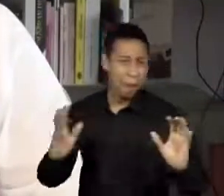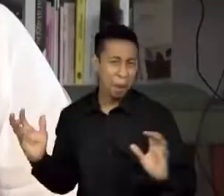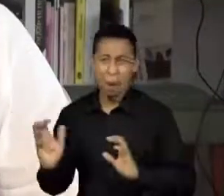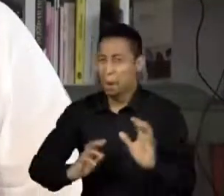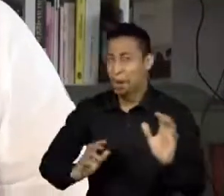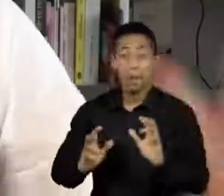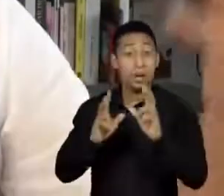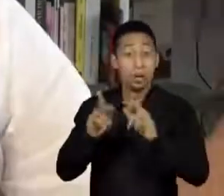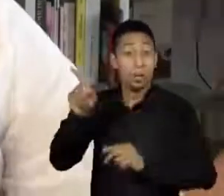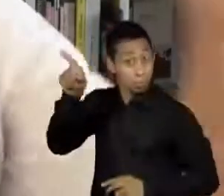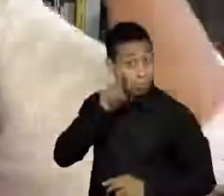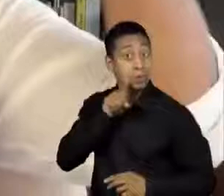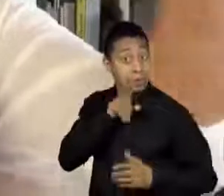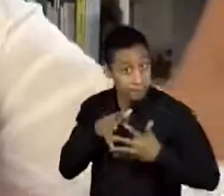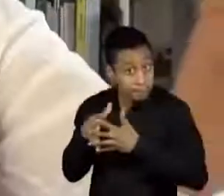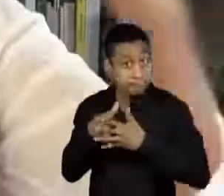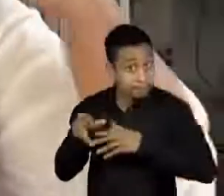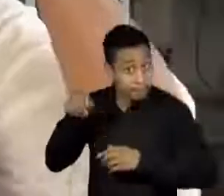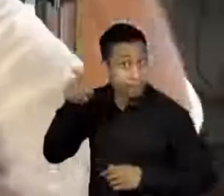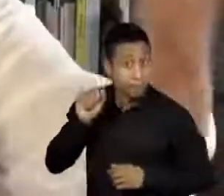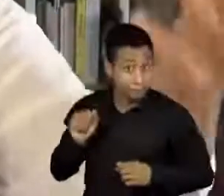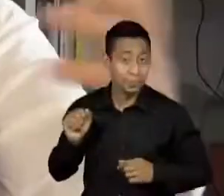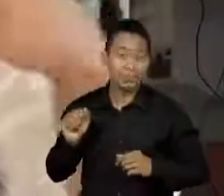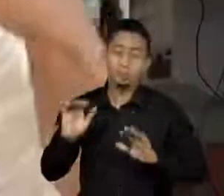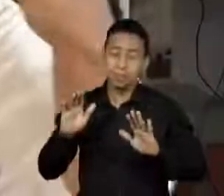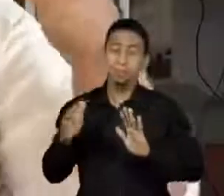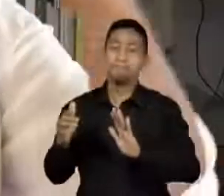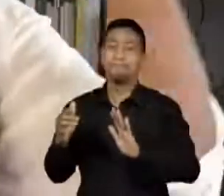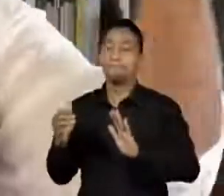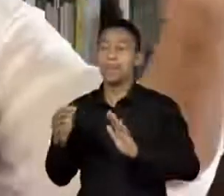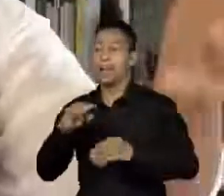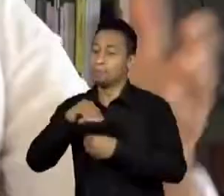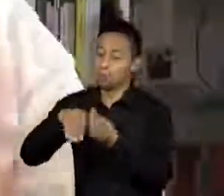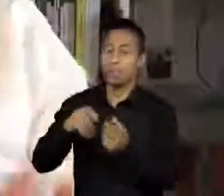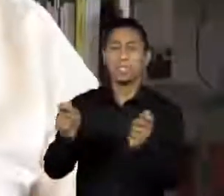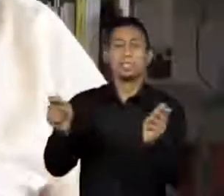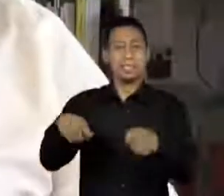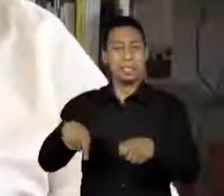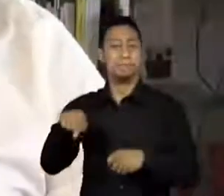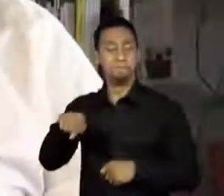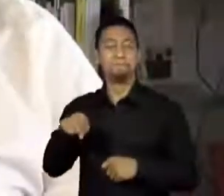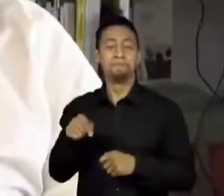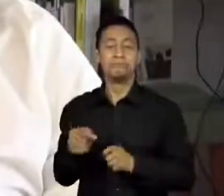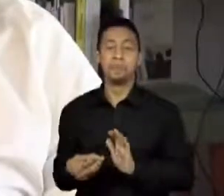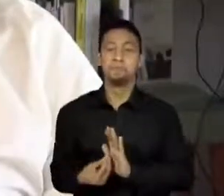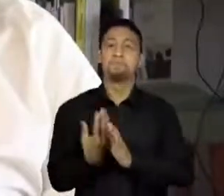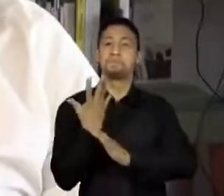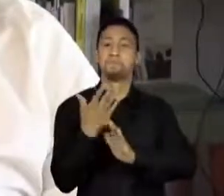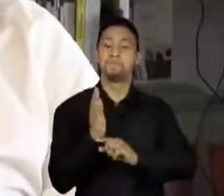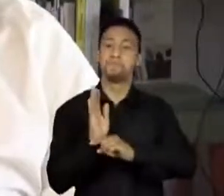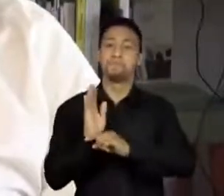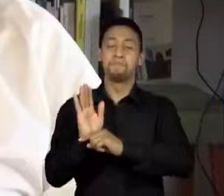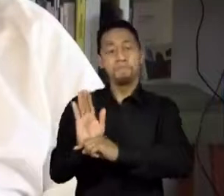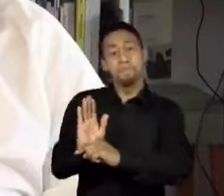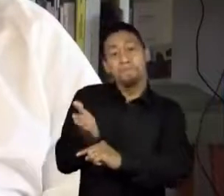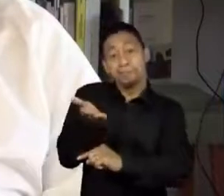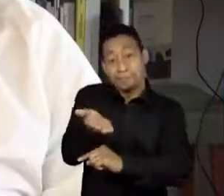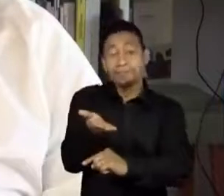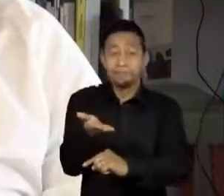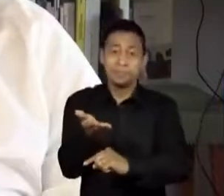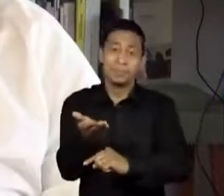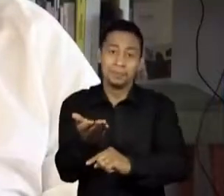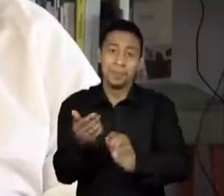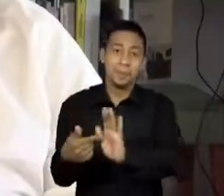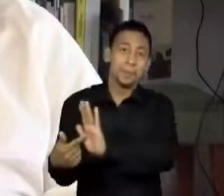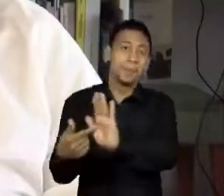né então é isso deu um quando a gente juntou essas duas coisas ele falou bom talvez Esse é o ponto de vista que a gente